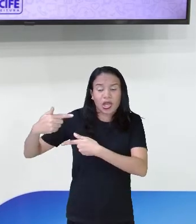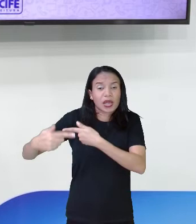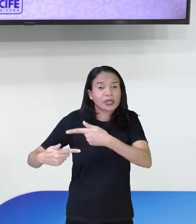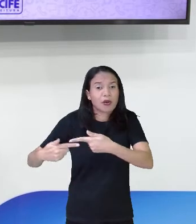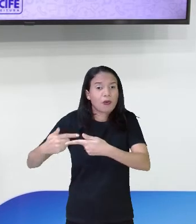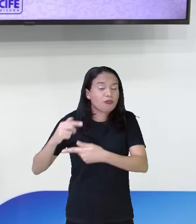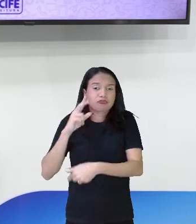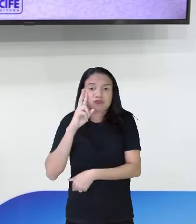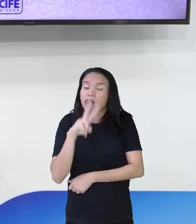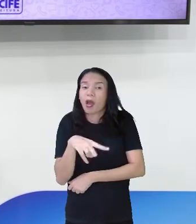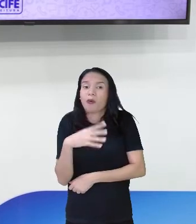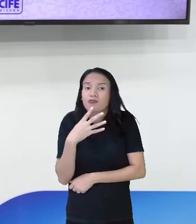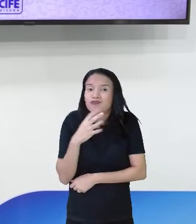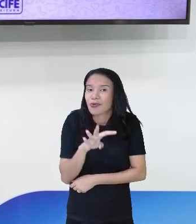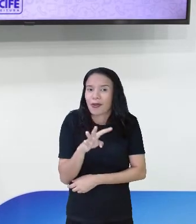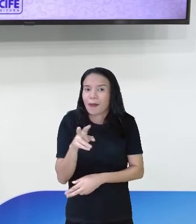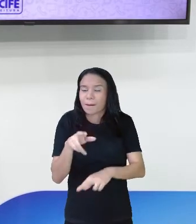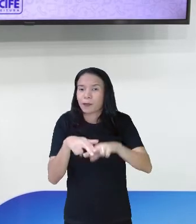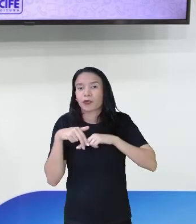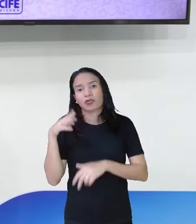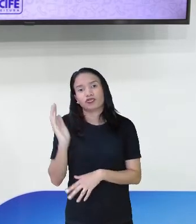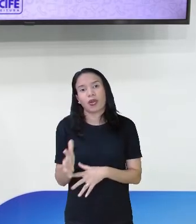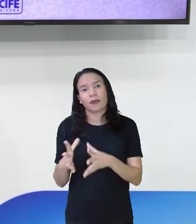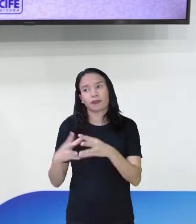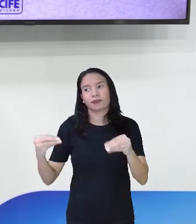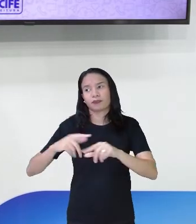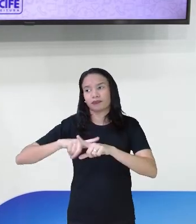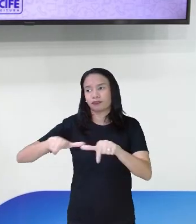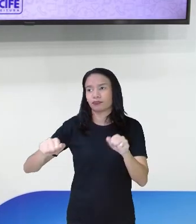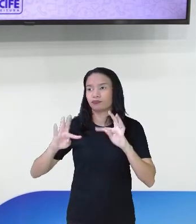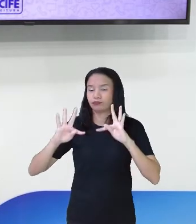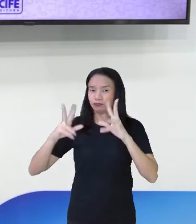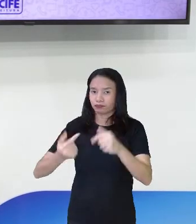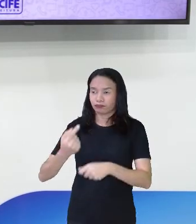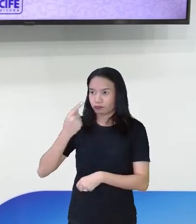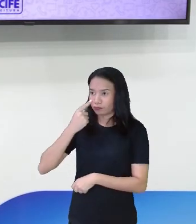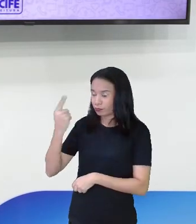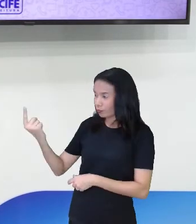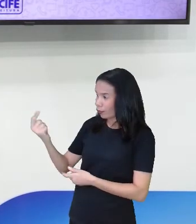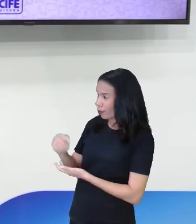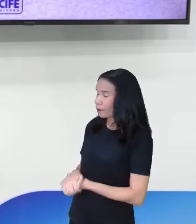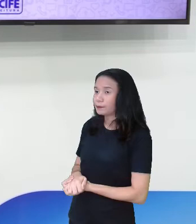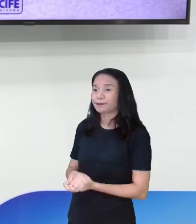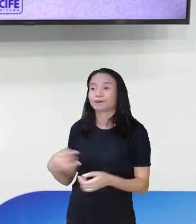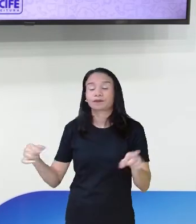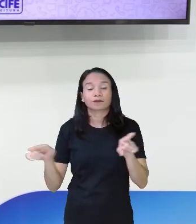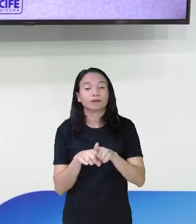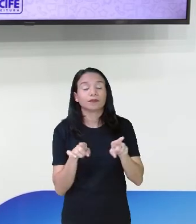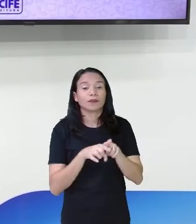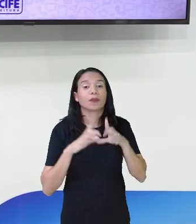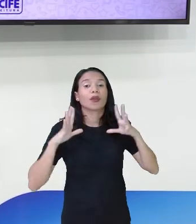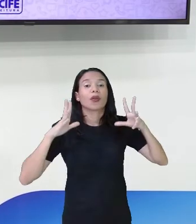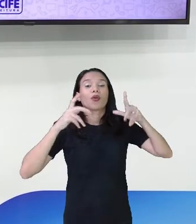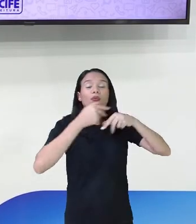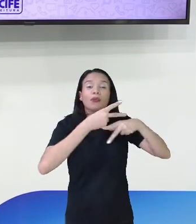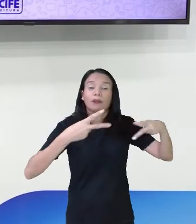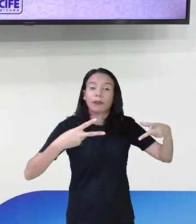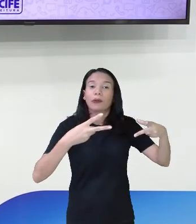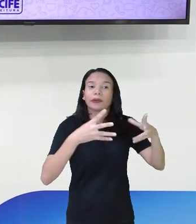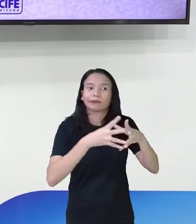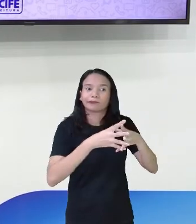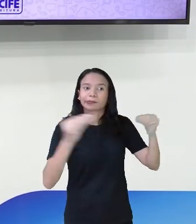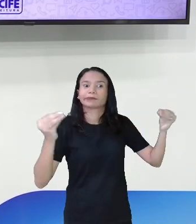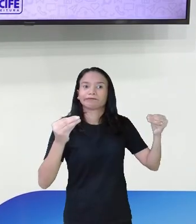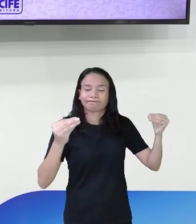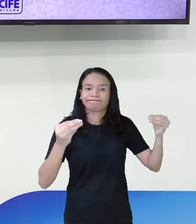apenas por fotos, por vídeos, e isso não é uma coisa boa. Os animais extintos, olha que interessante,